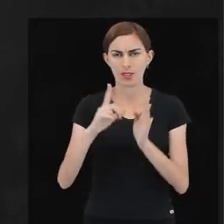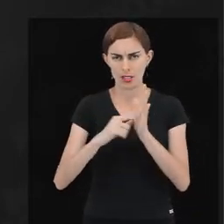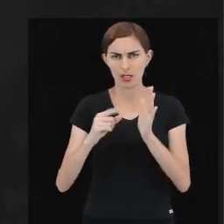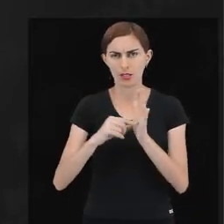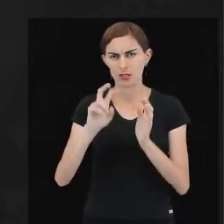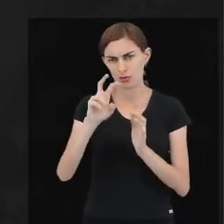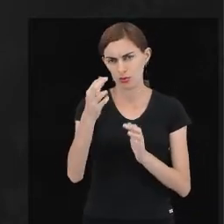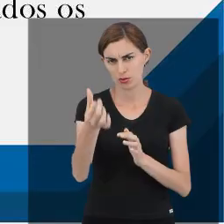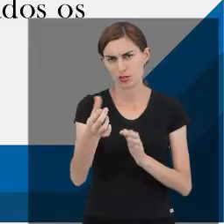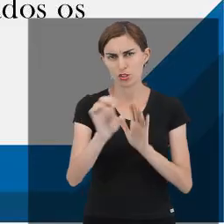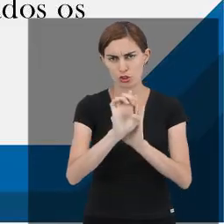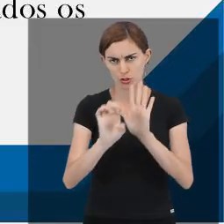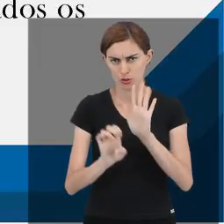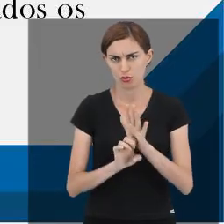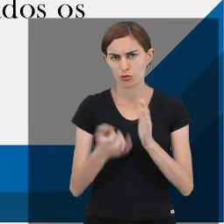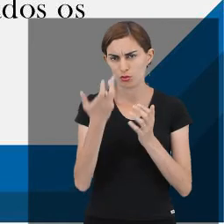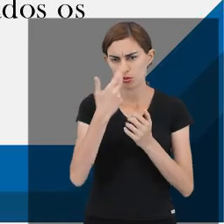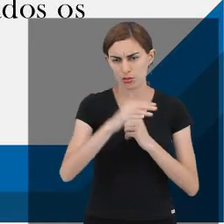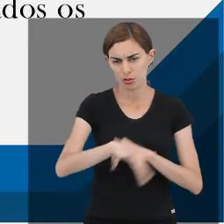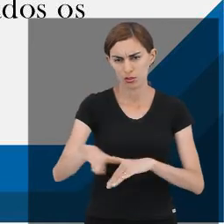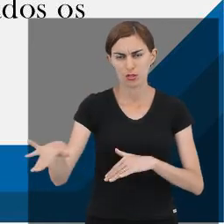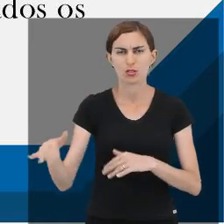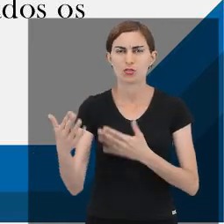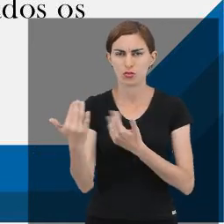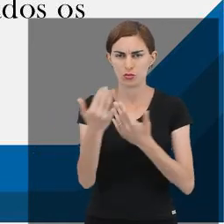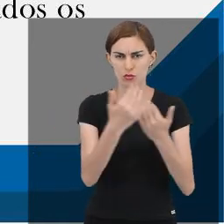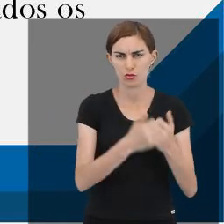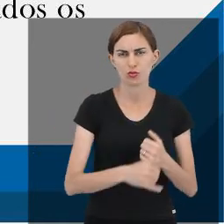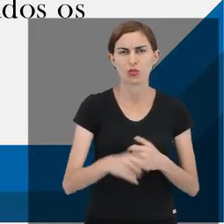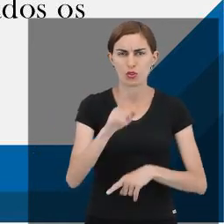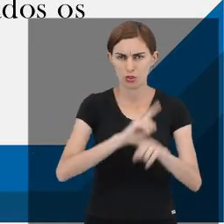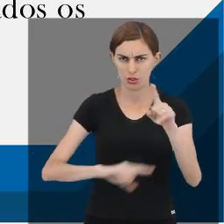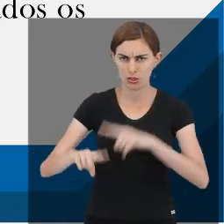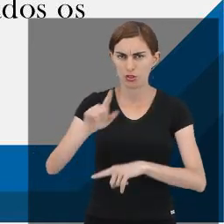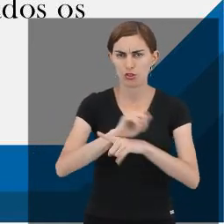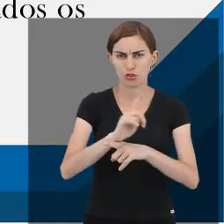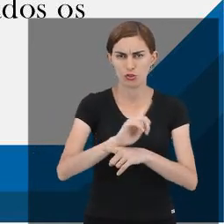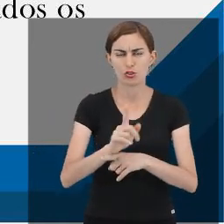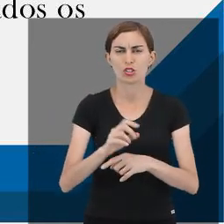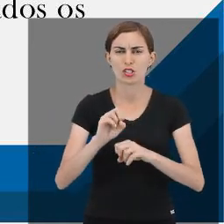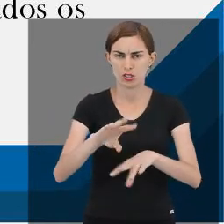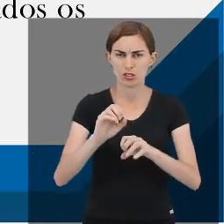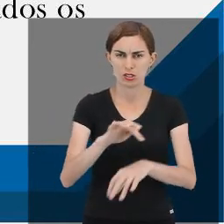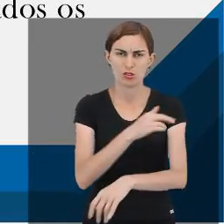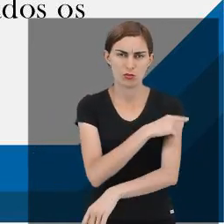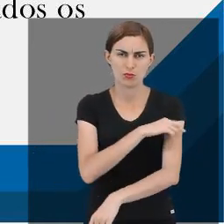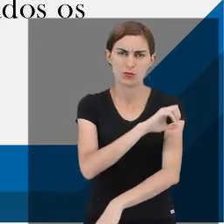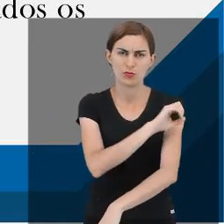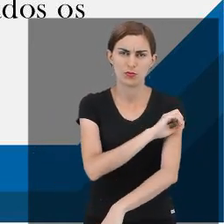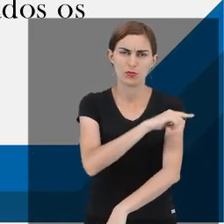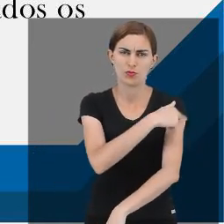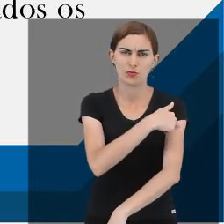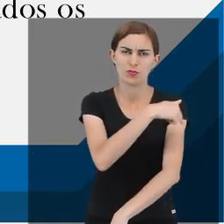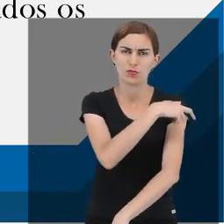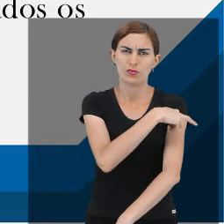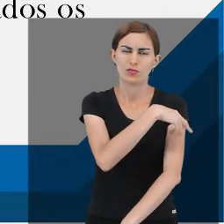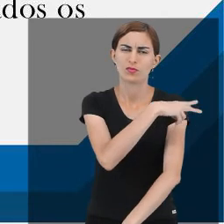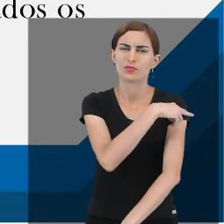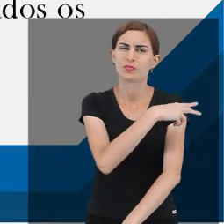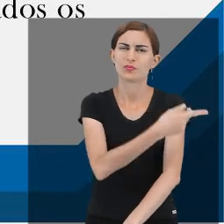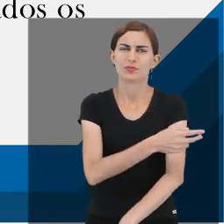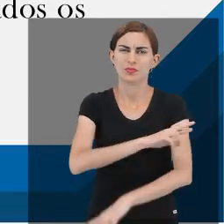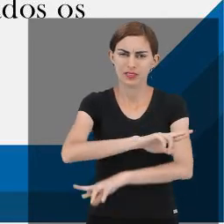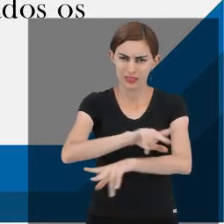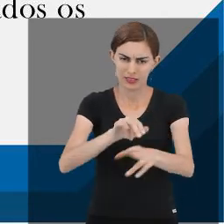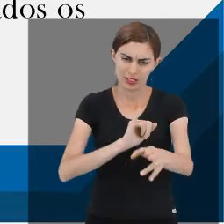do Adolescente, diz o seguinte, que os dirigentes de estabelecimentos de ensino fundamental comunicarão ao Conselho Tutelar os